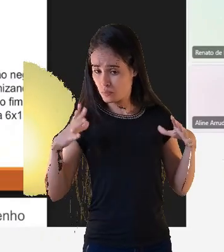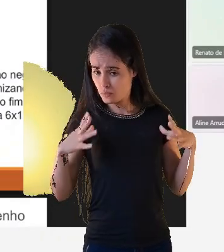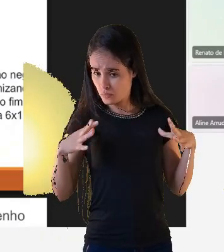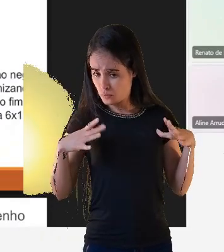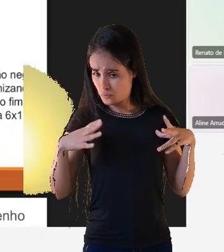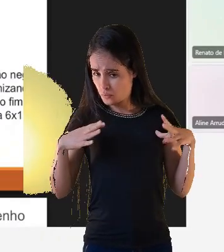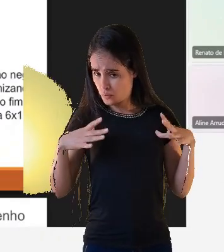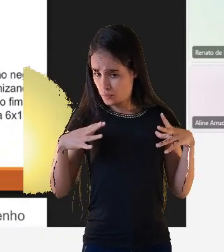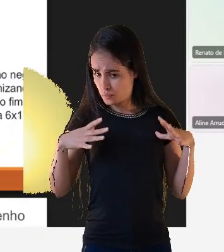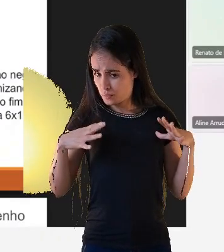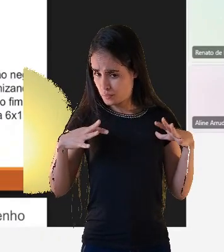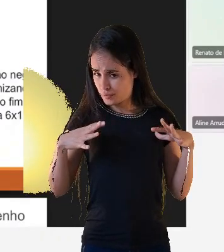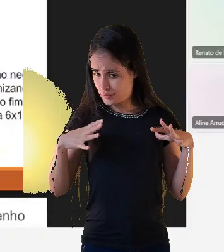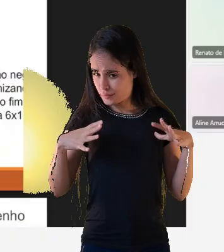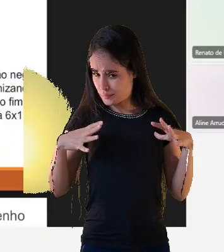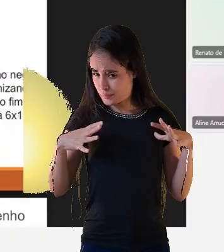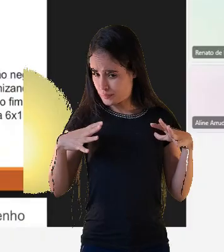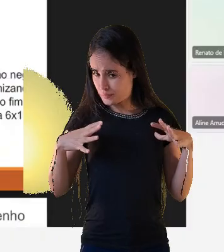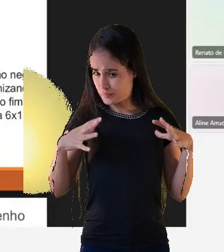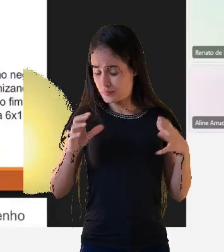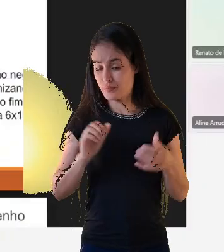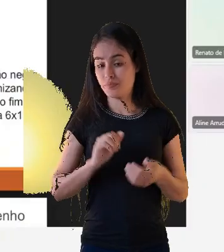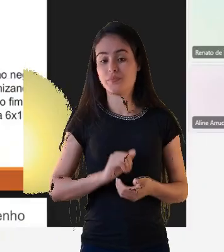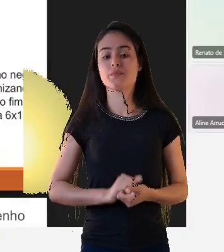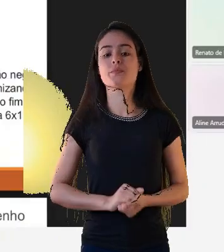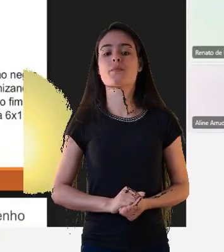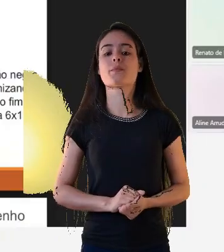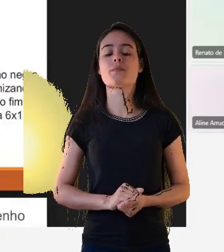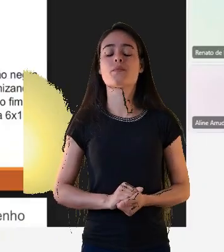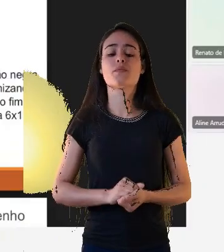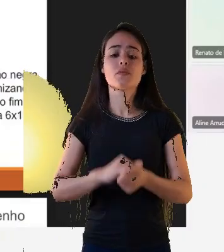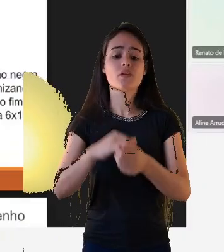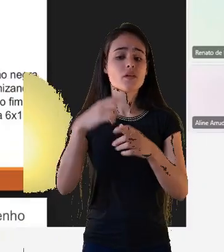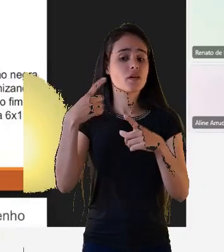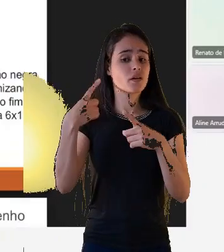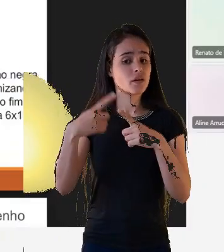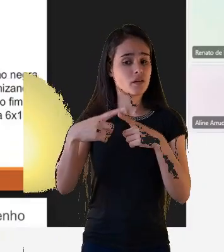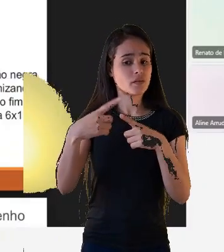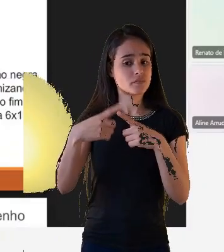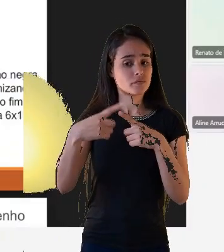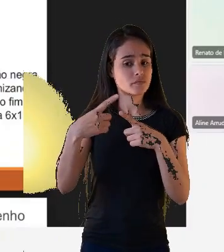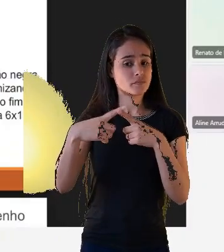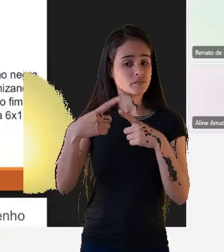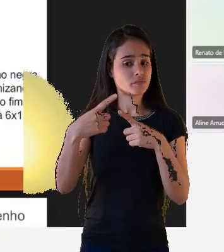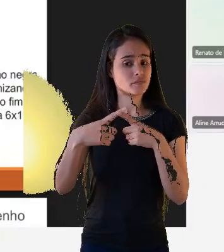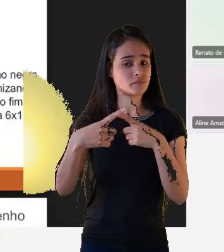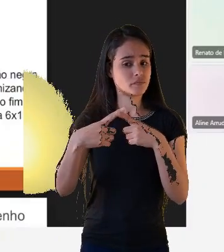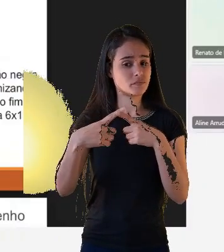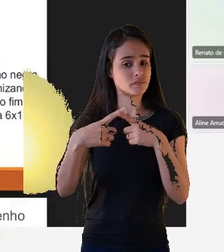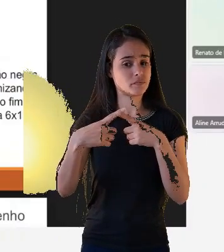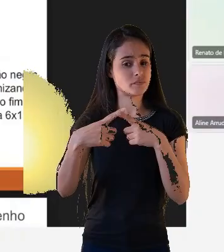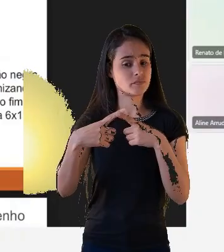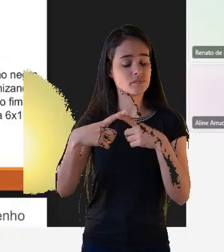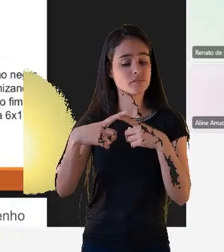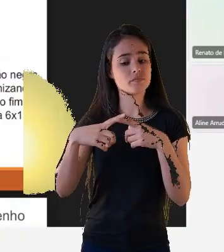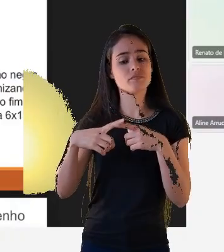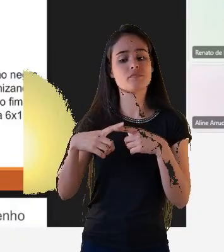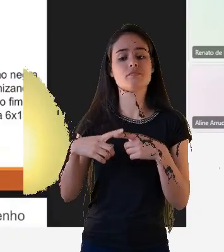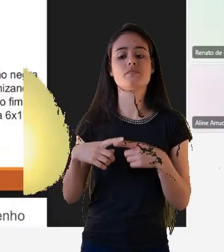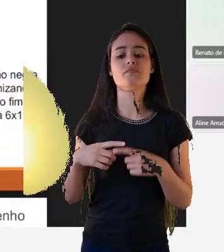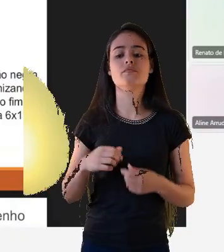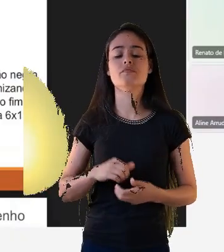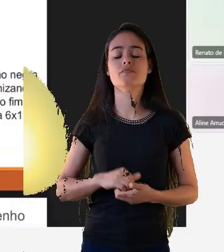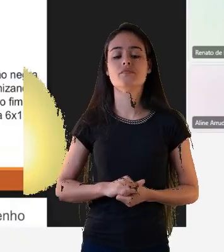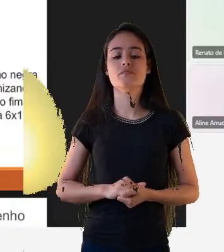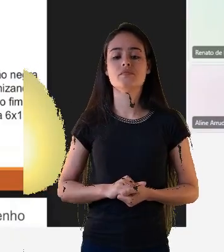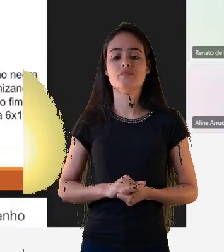né? E como que a população negra ela é fundamental para o trabalho do Brasil, não só o trabalho braçal,